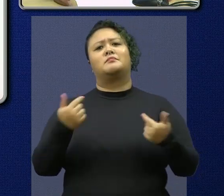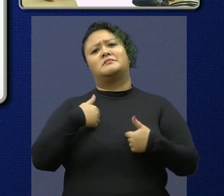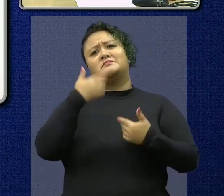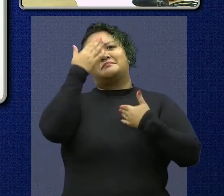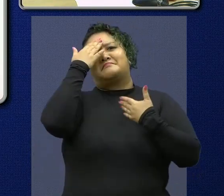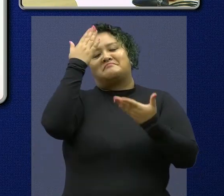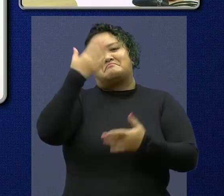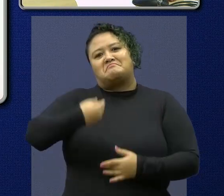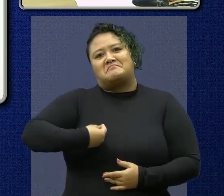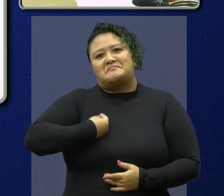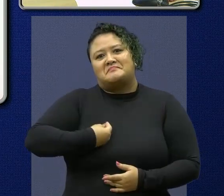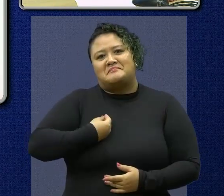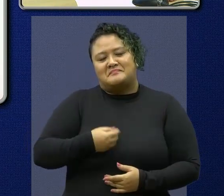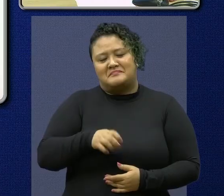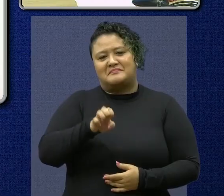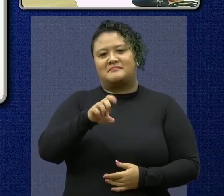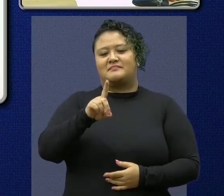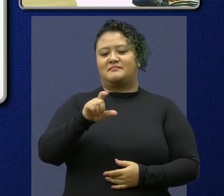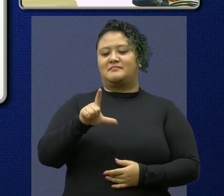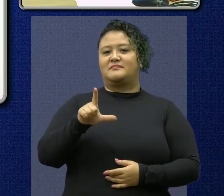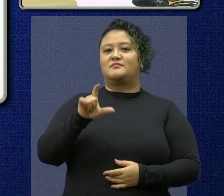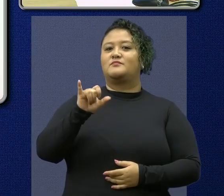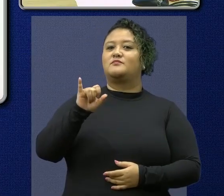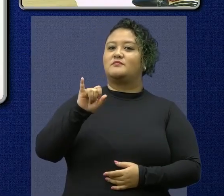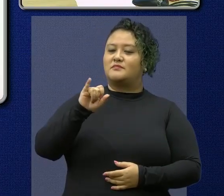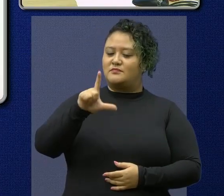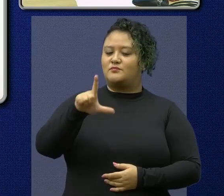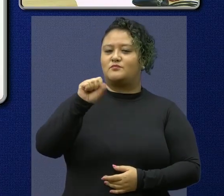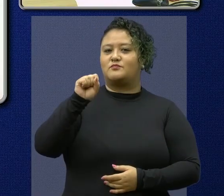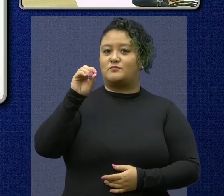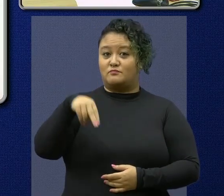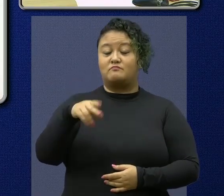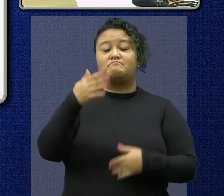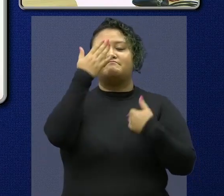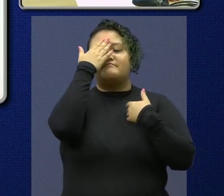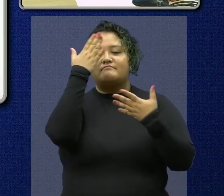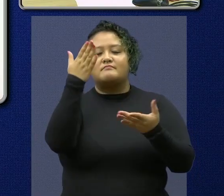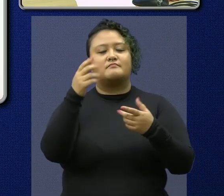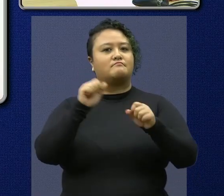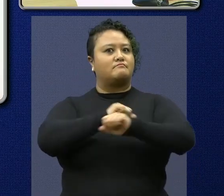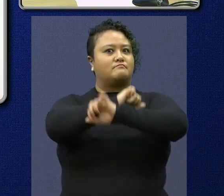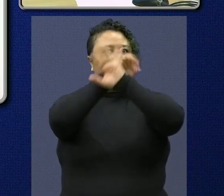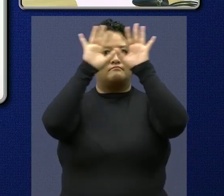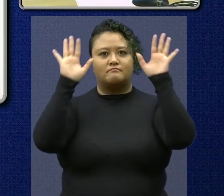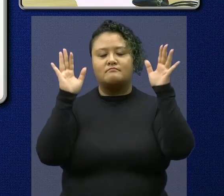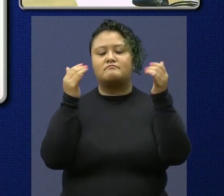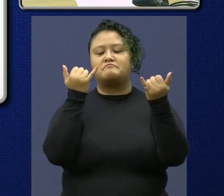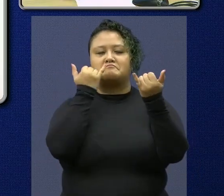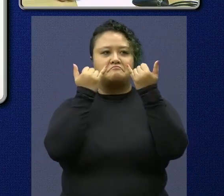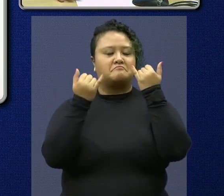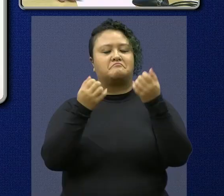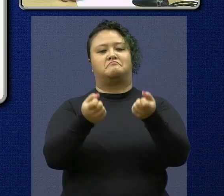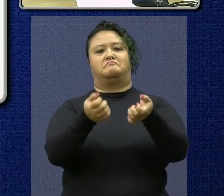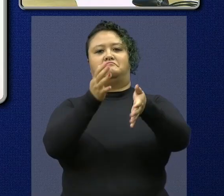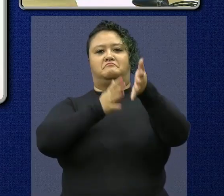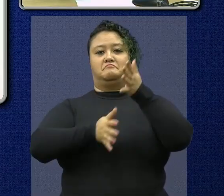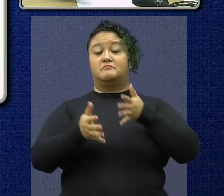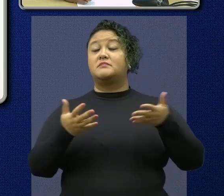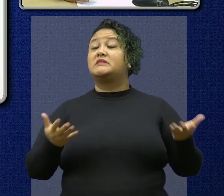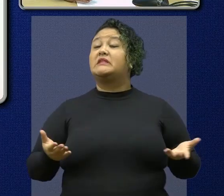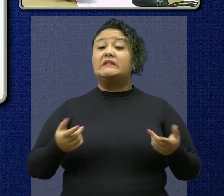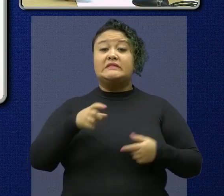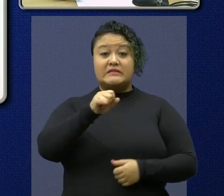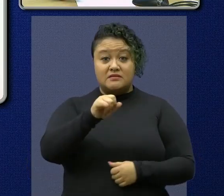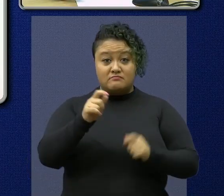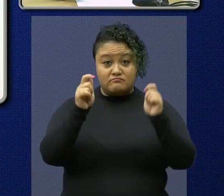tua presença, Edilson. Muito obrigado, muito esclarecedor a tua participação esclarecedora. E a gente vai, se você